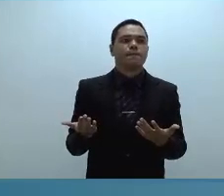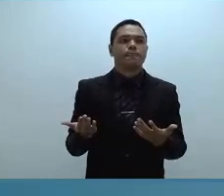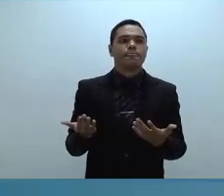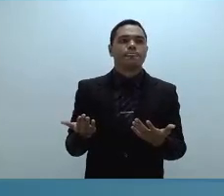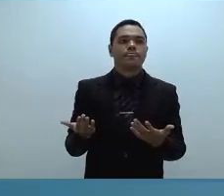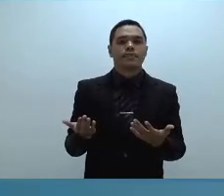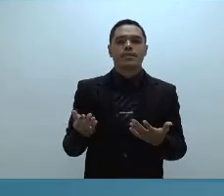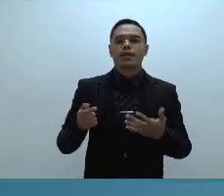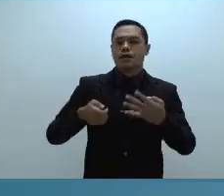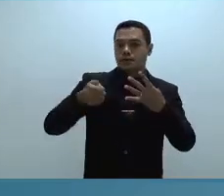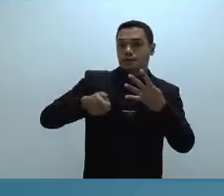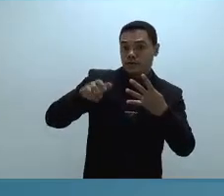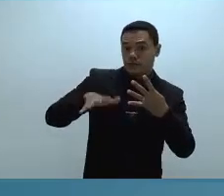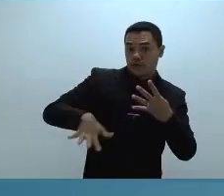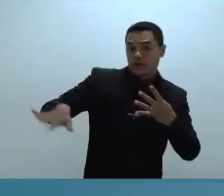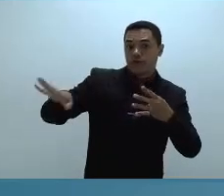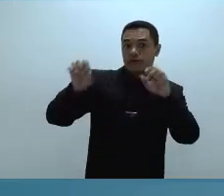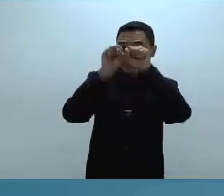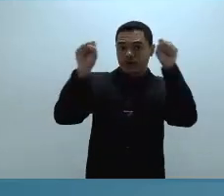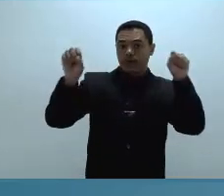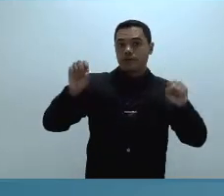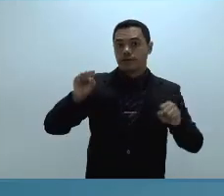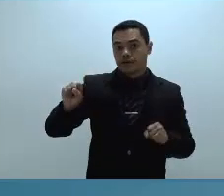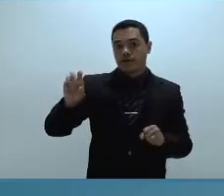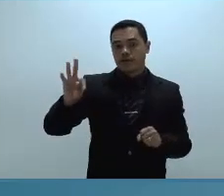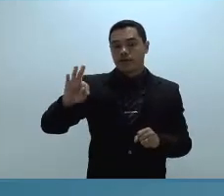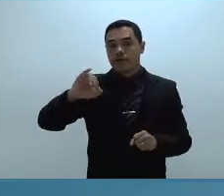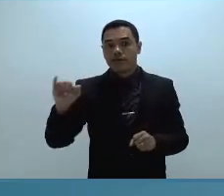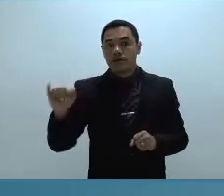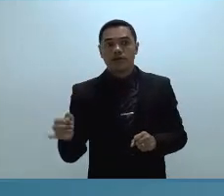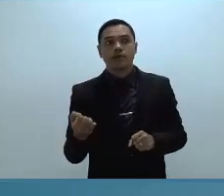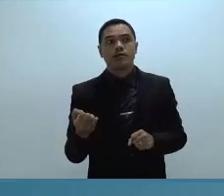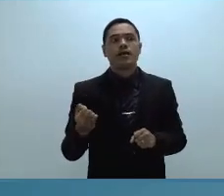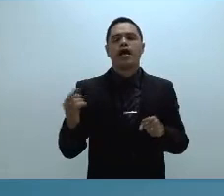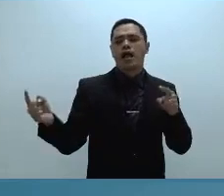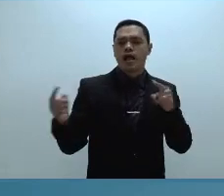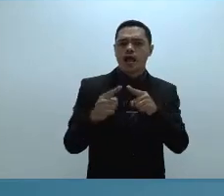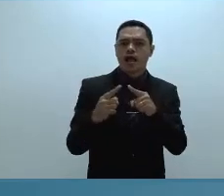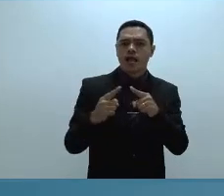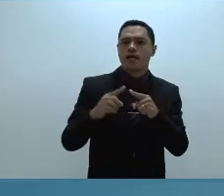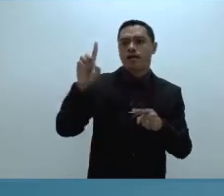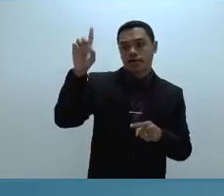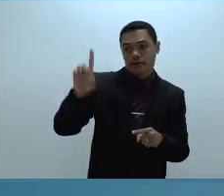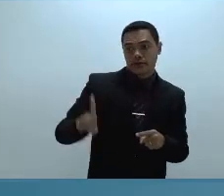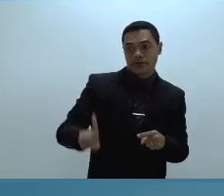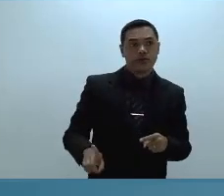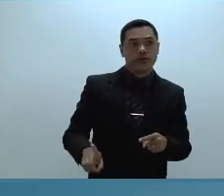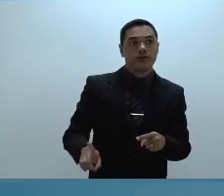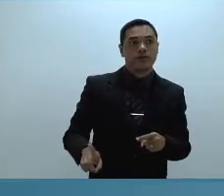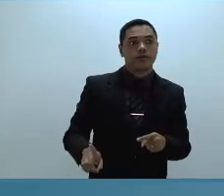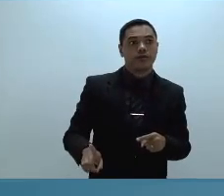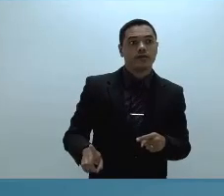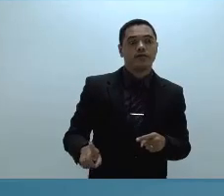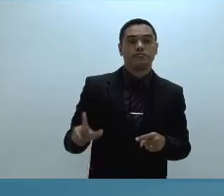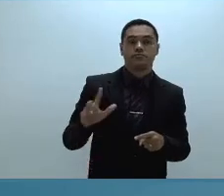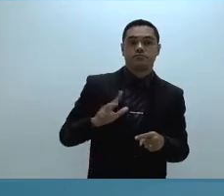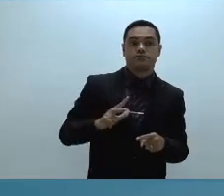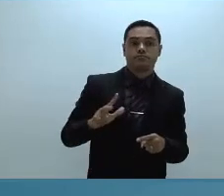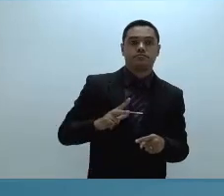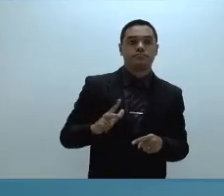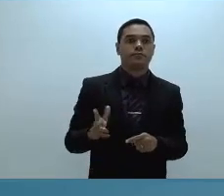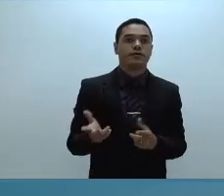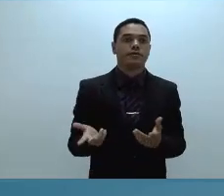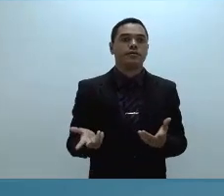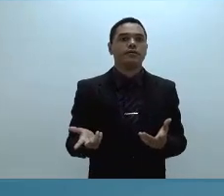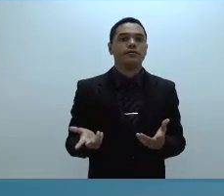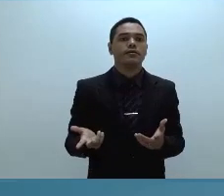remissora jurisprudência do SPJ, atrás sim a competência do direito privado. E eu já adianto meu voto